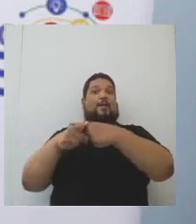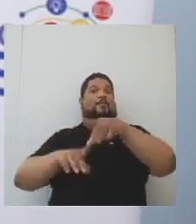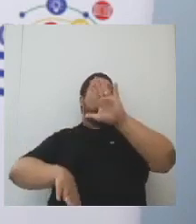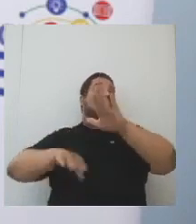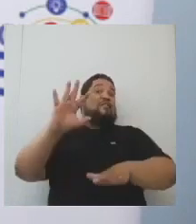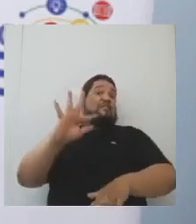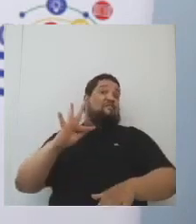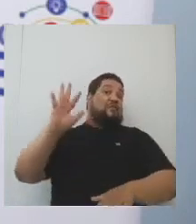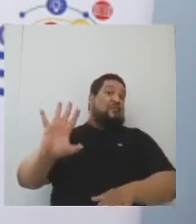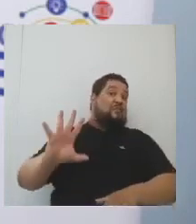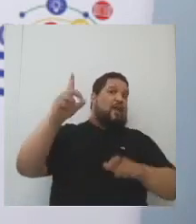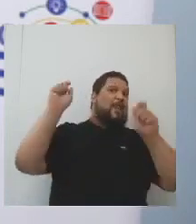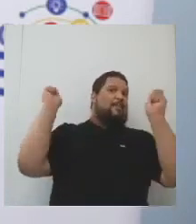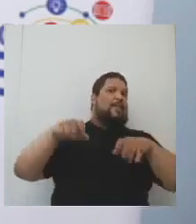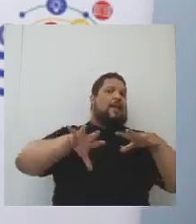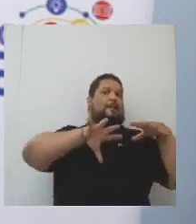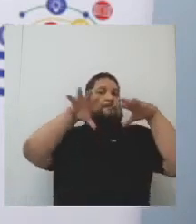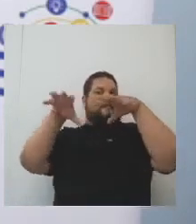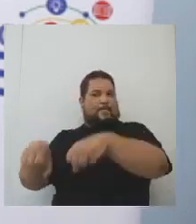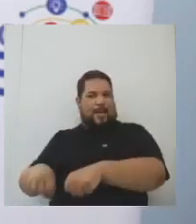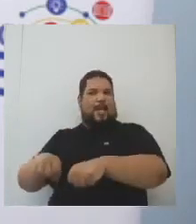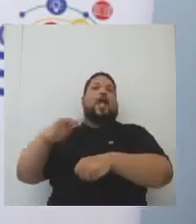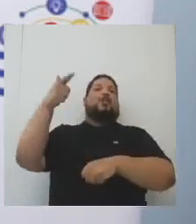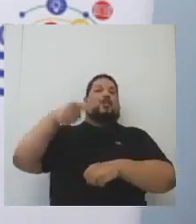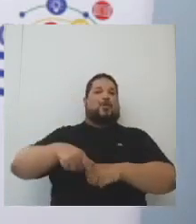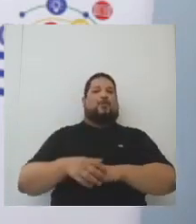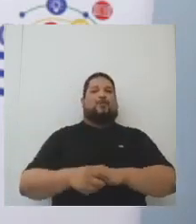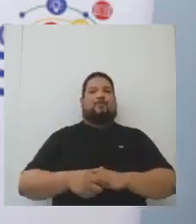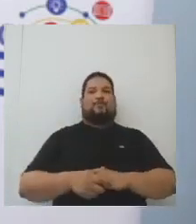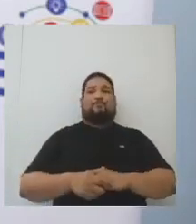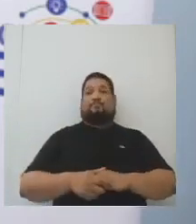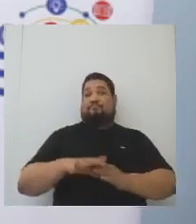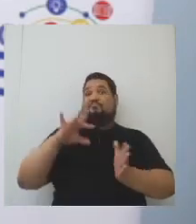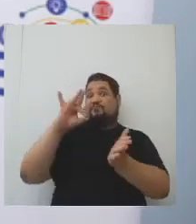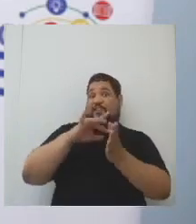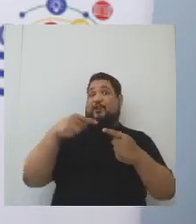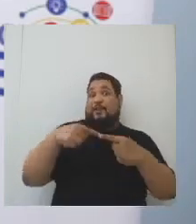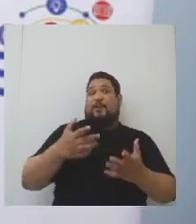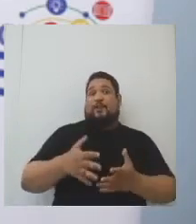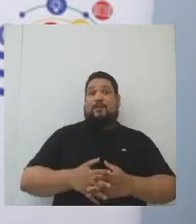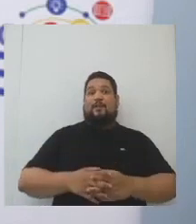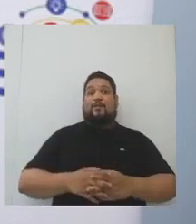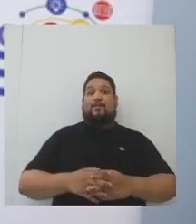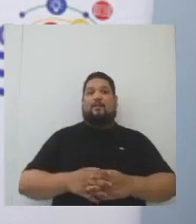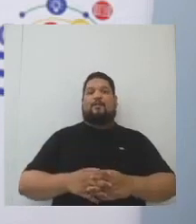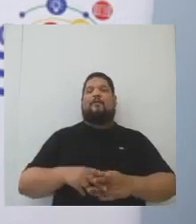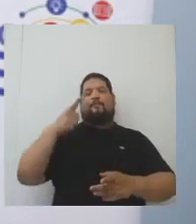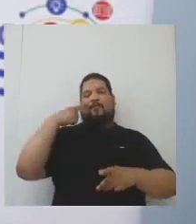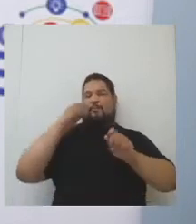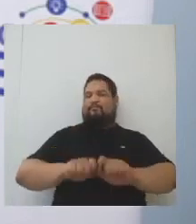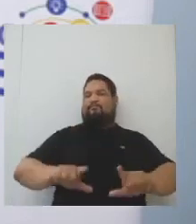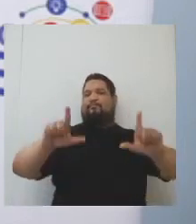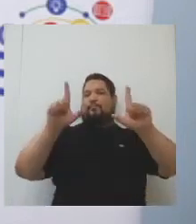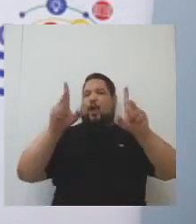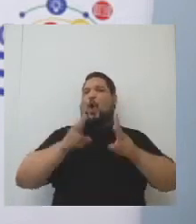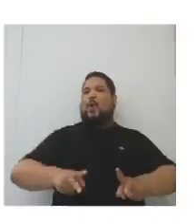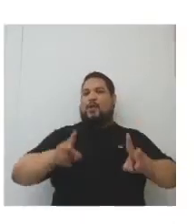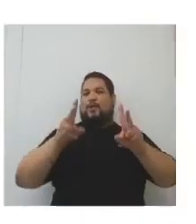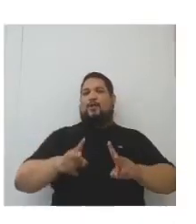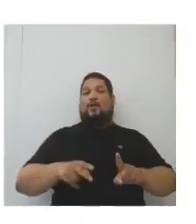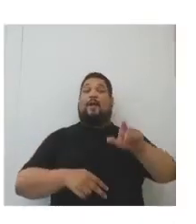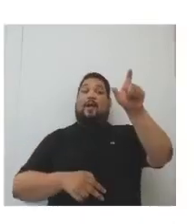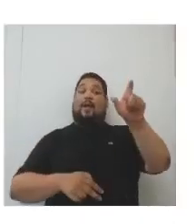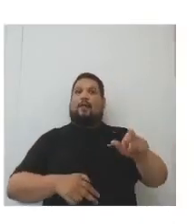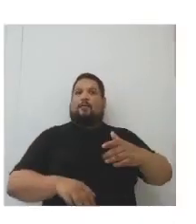dia invadir, tentar uma nova invasão. Essa aqui é a real, tá certo? Então vamos seguir aqui adiante. Então o que é que ele vai fazer